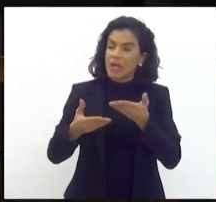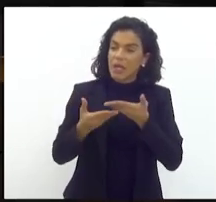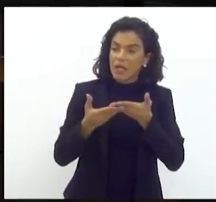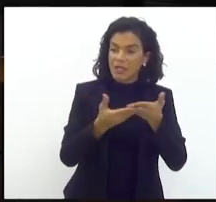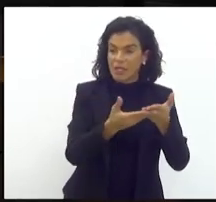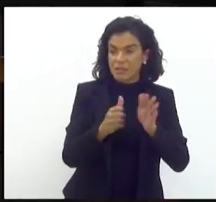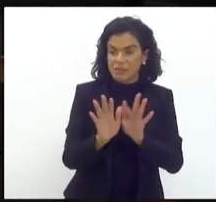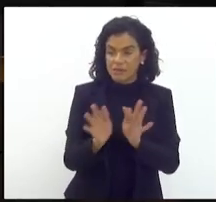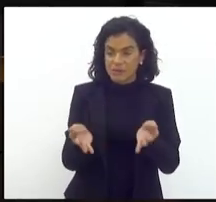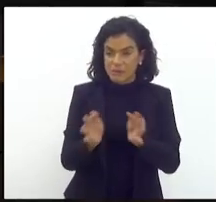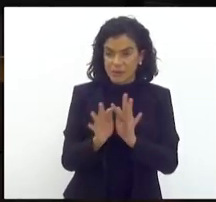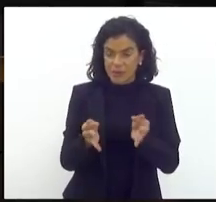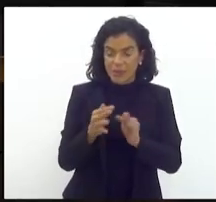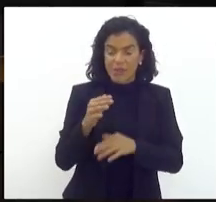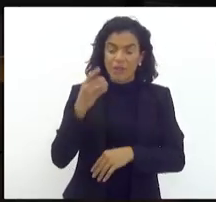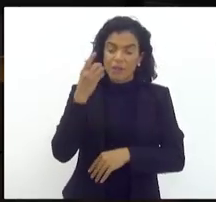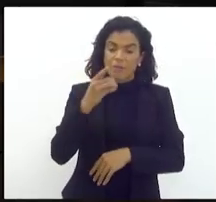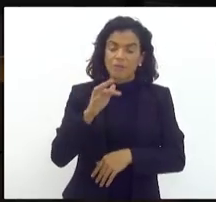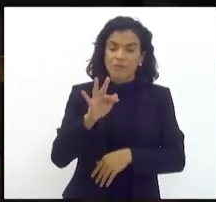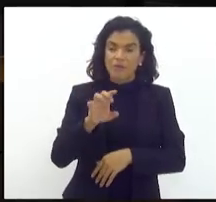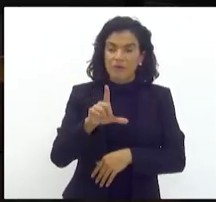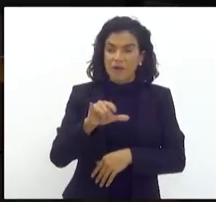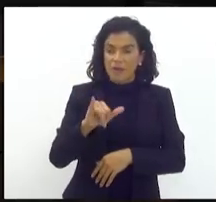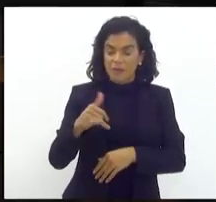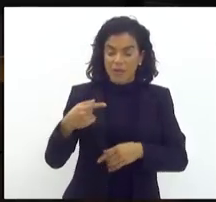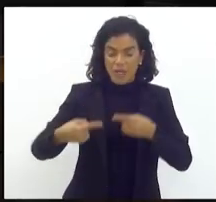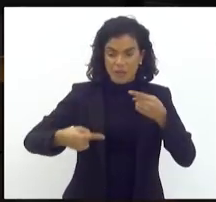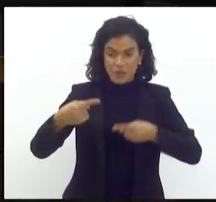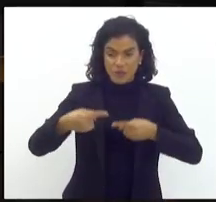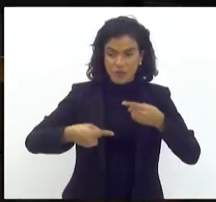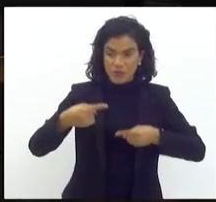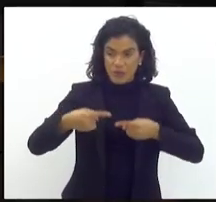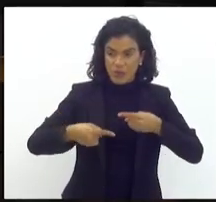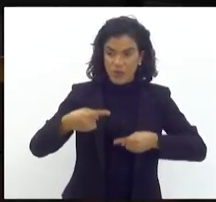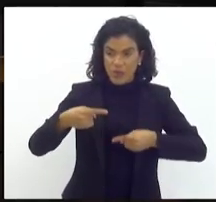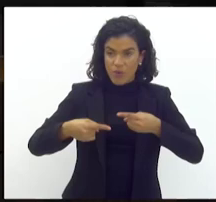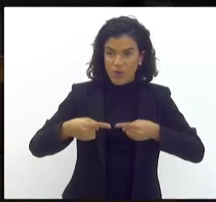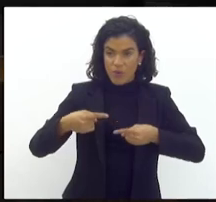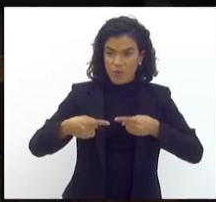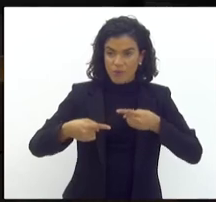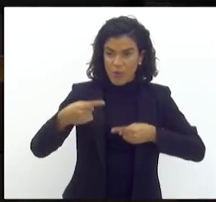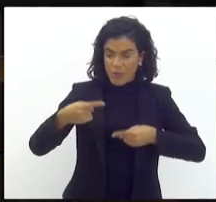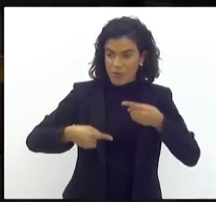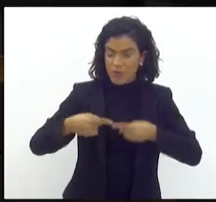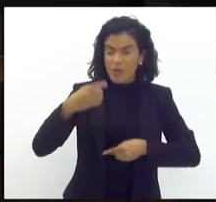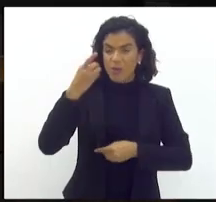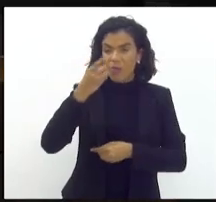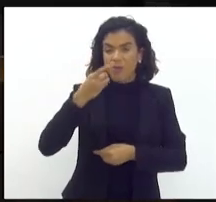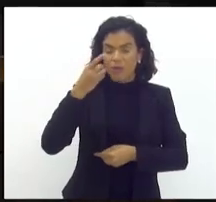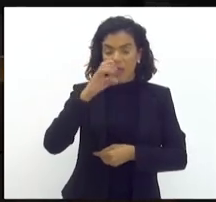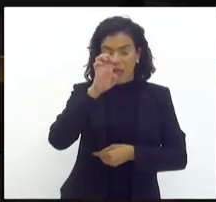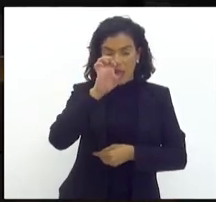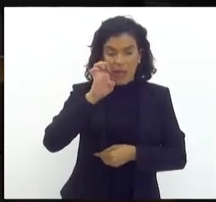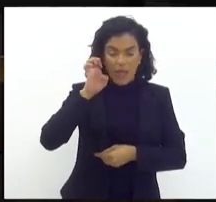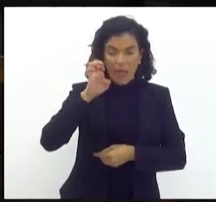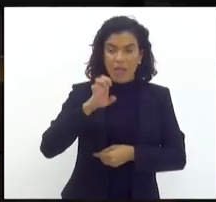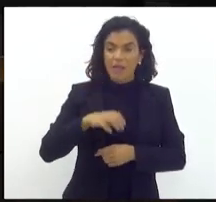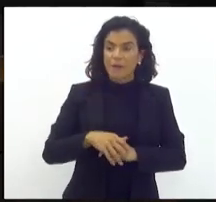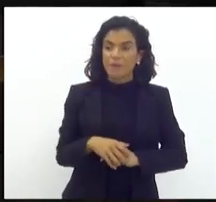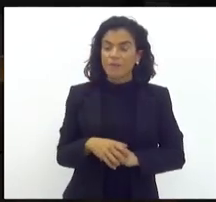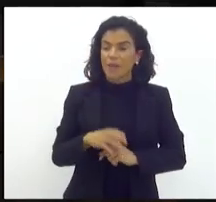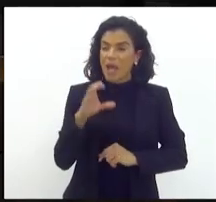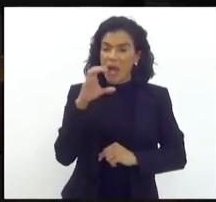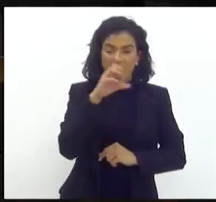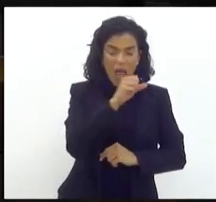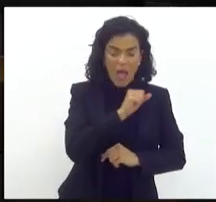relator Deputado Felipe Soares em discussão para discutir deputada Érica takimoto